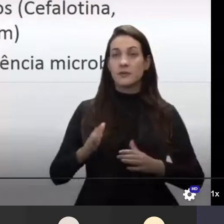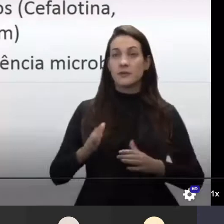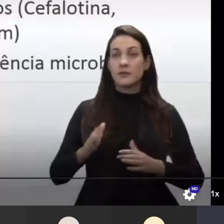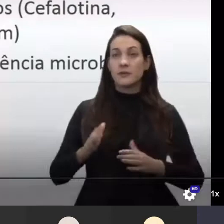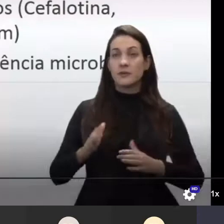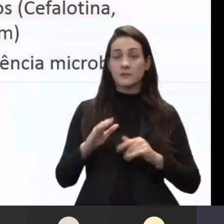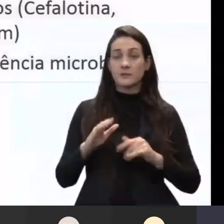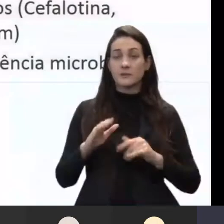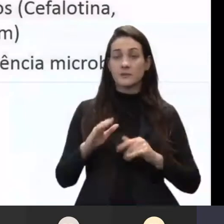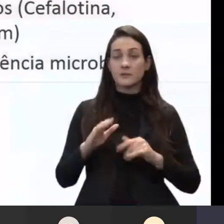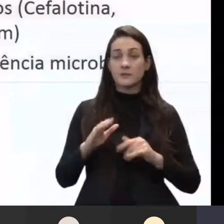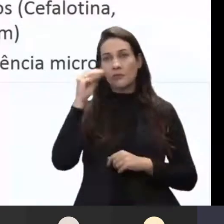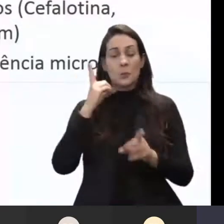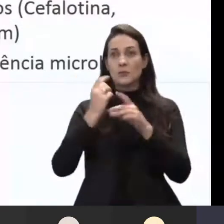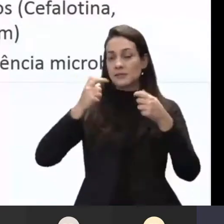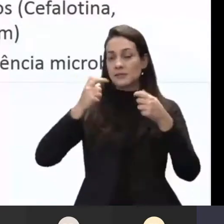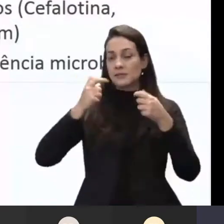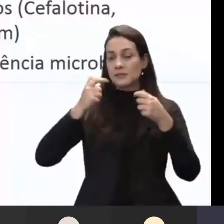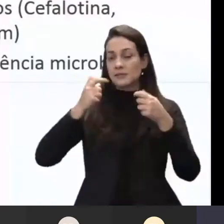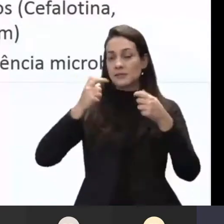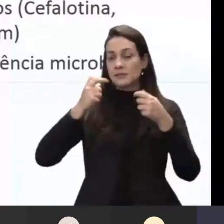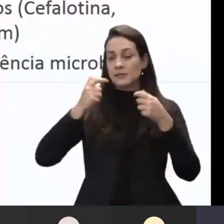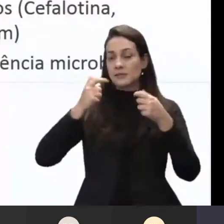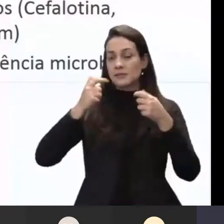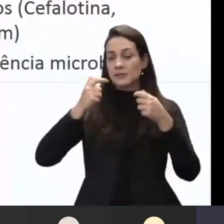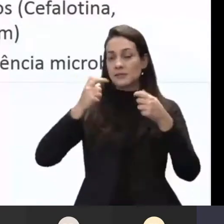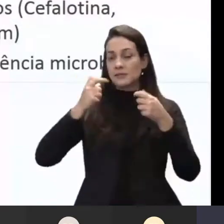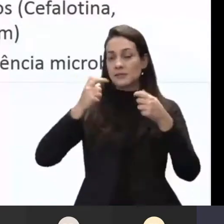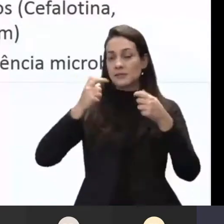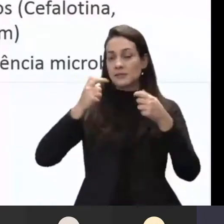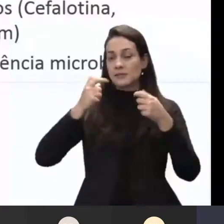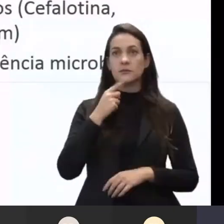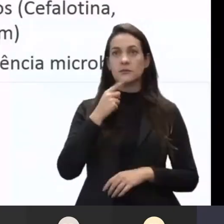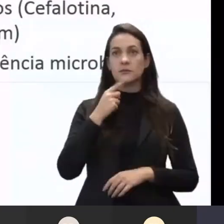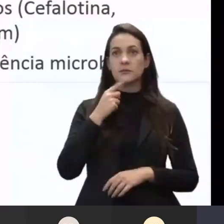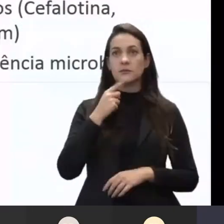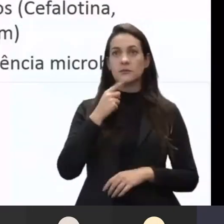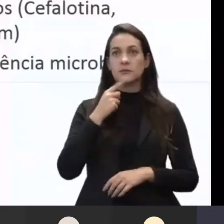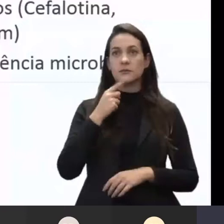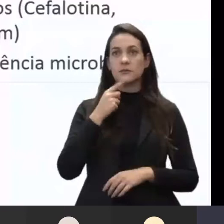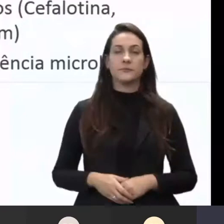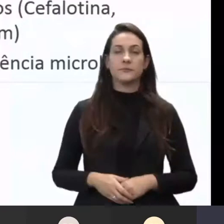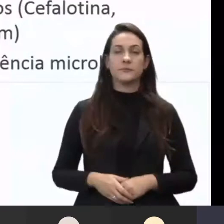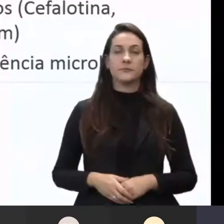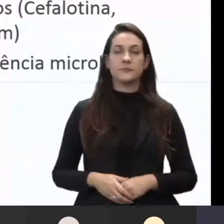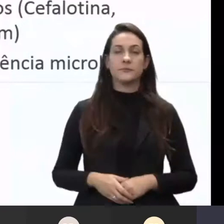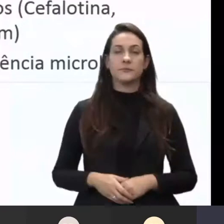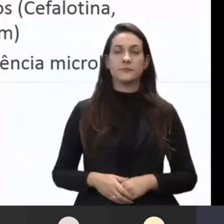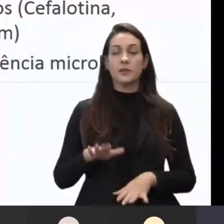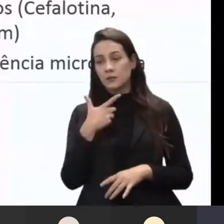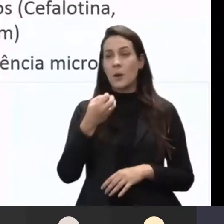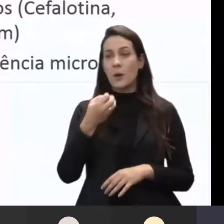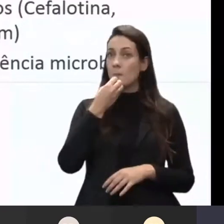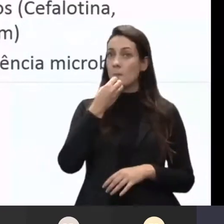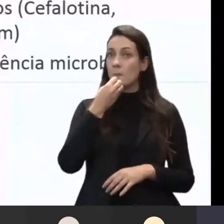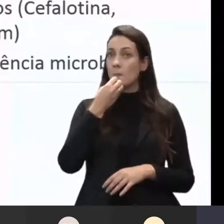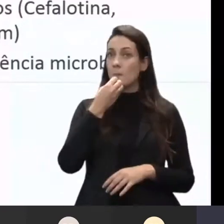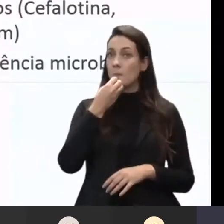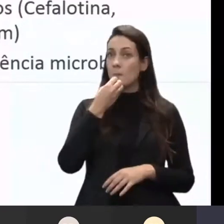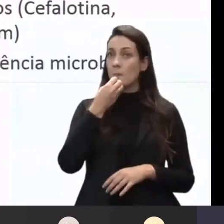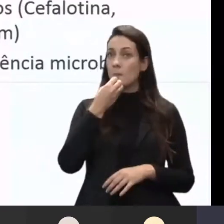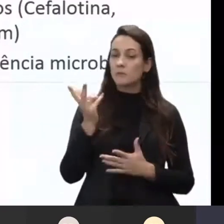muito fraco. Então, às vezes você vê ali um antibiótico e aí então esse antibiótico ele está sendo eficaz